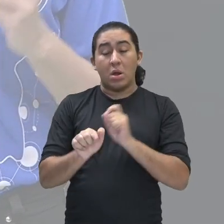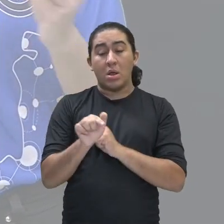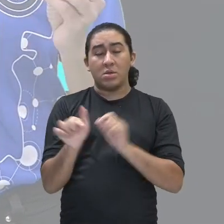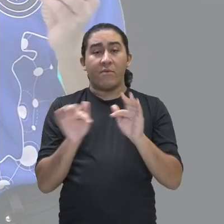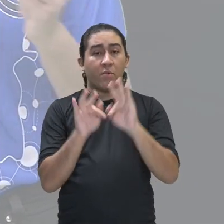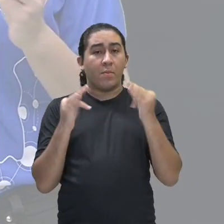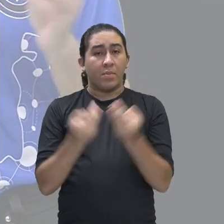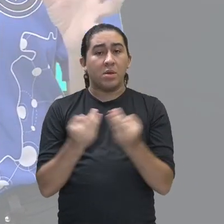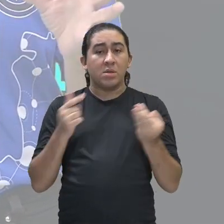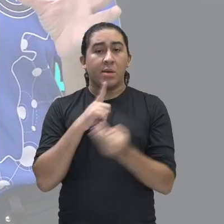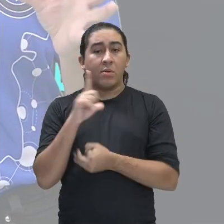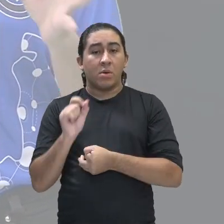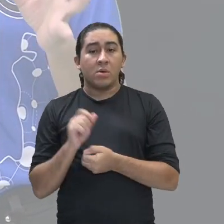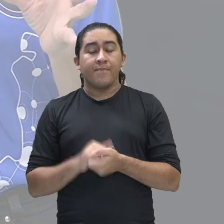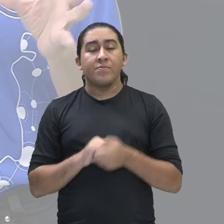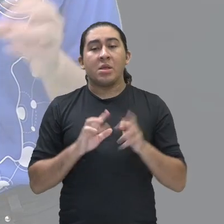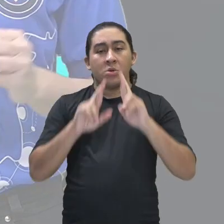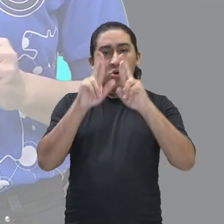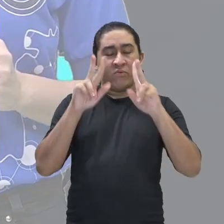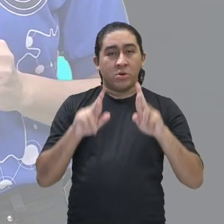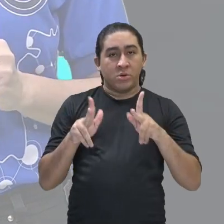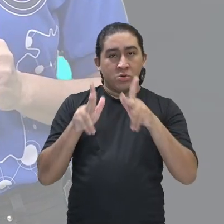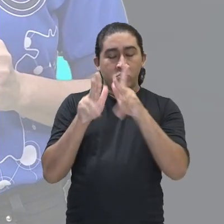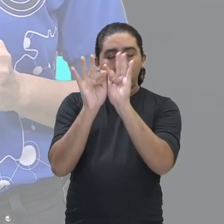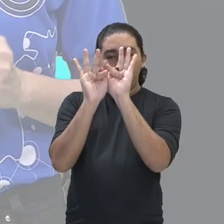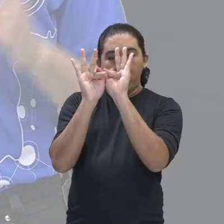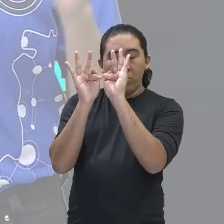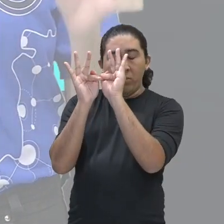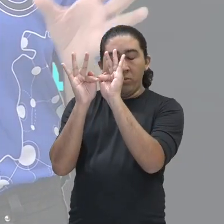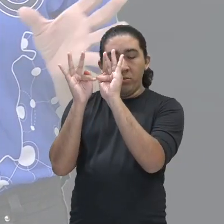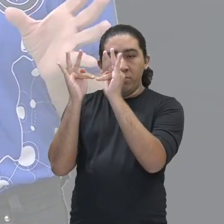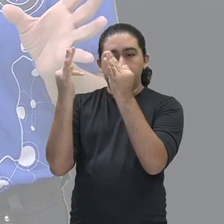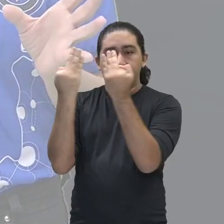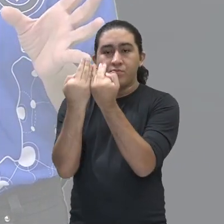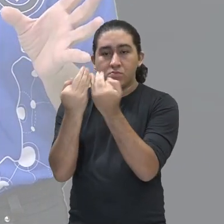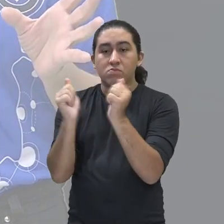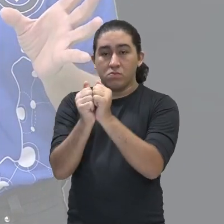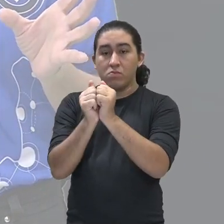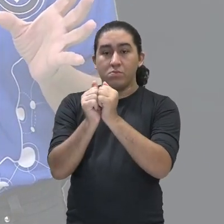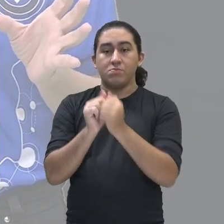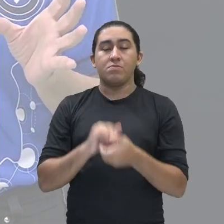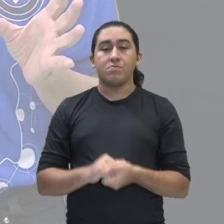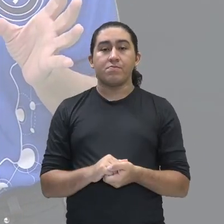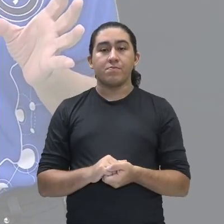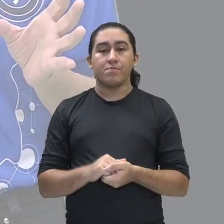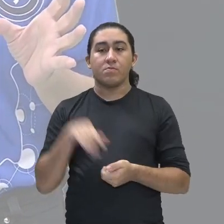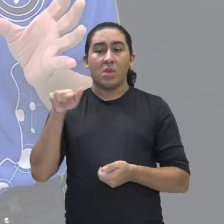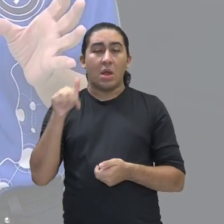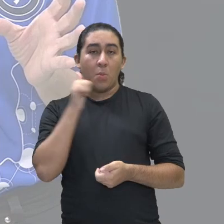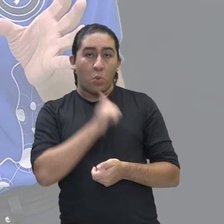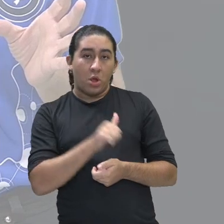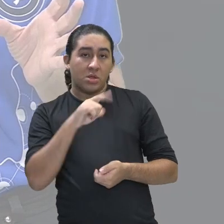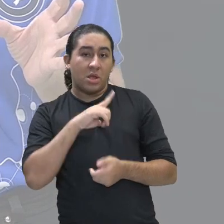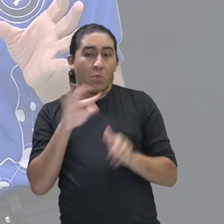É parecida com a nossa palavra em português, não é? Esposo, esposa. Então tá aí, ó. Só não tem um E na frente.